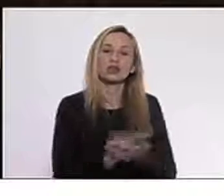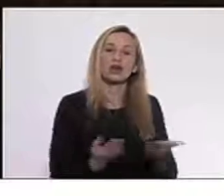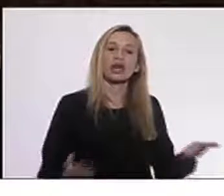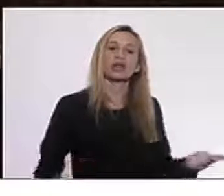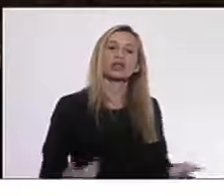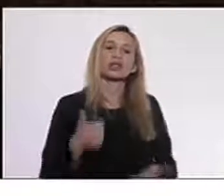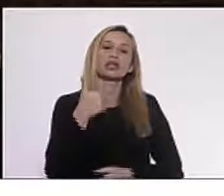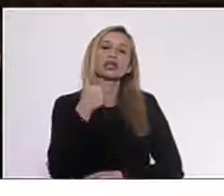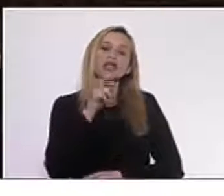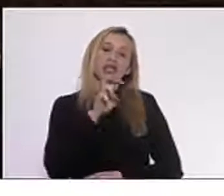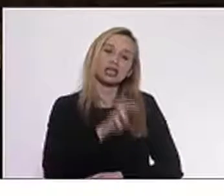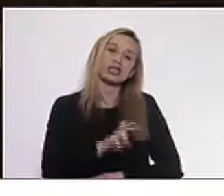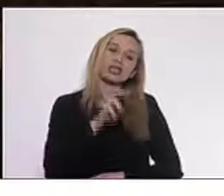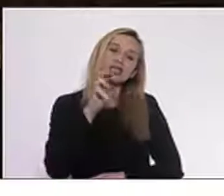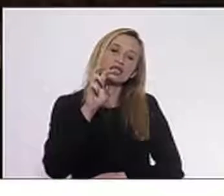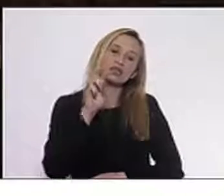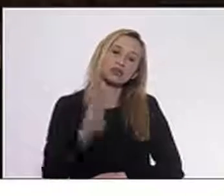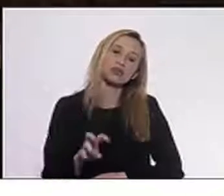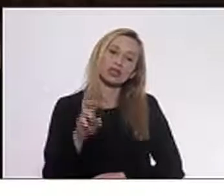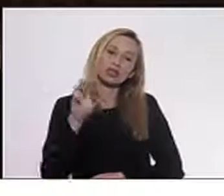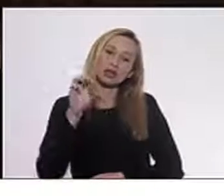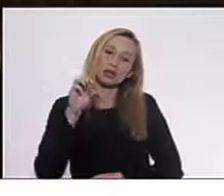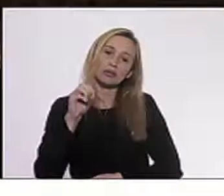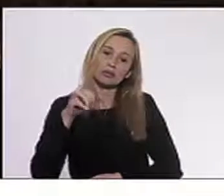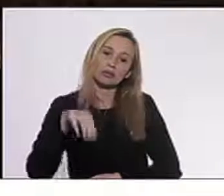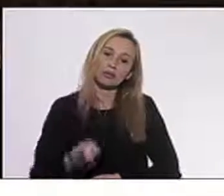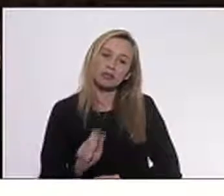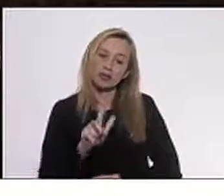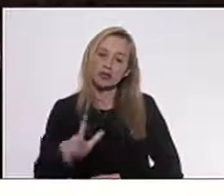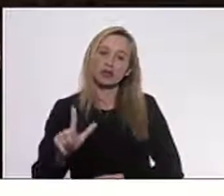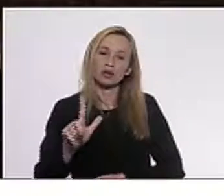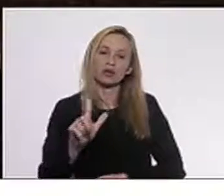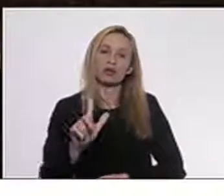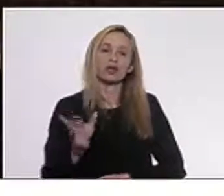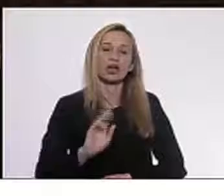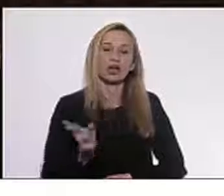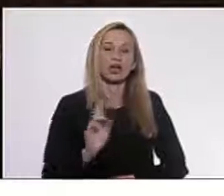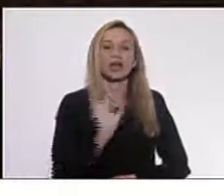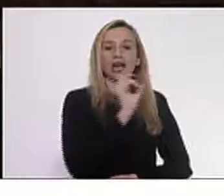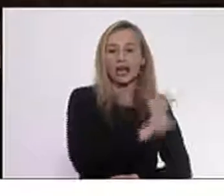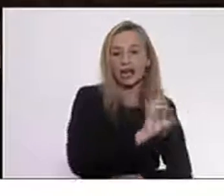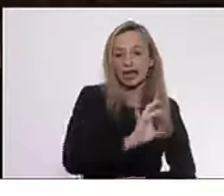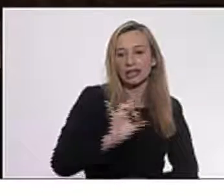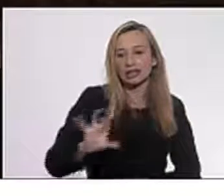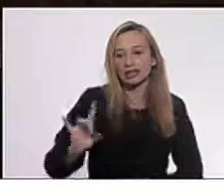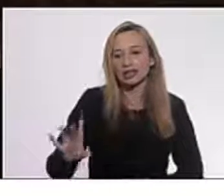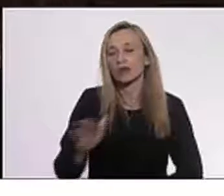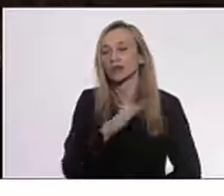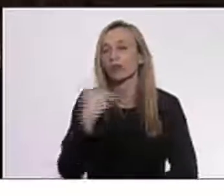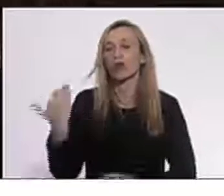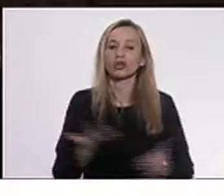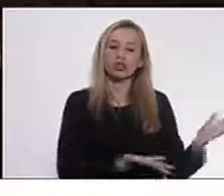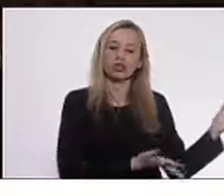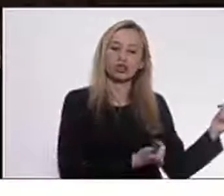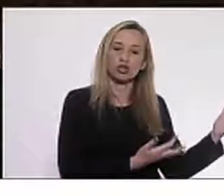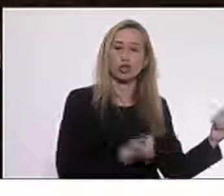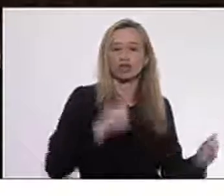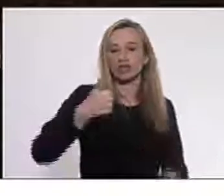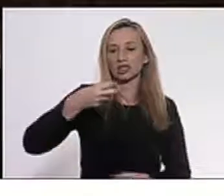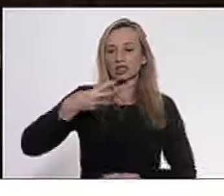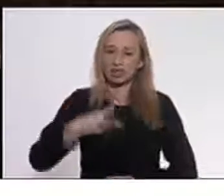de R$550 mil para cada assassinato de jovens entre 13 e 25